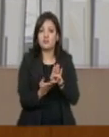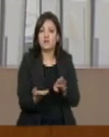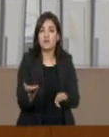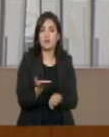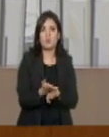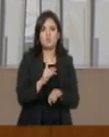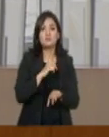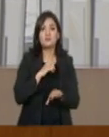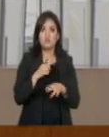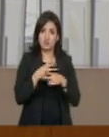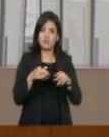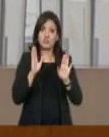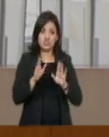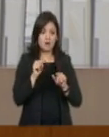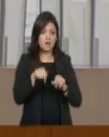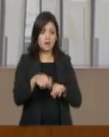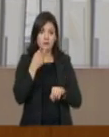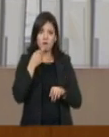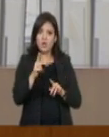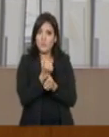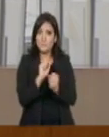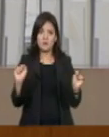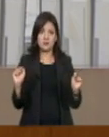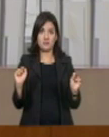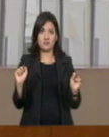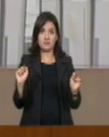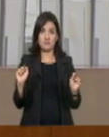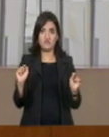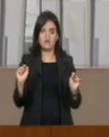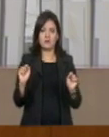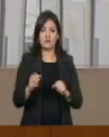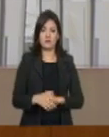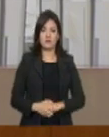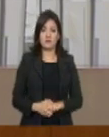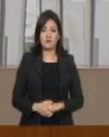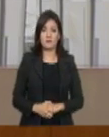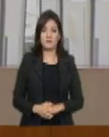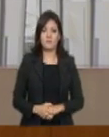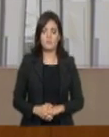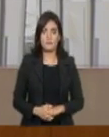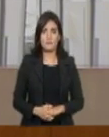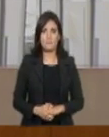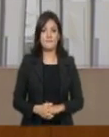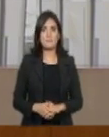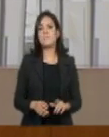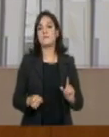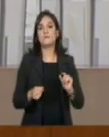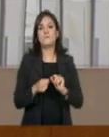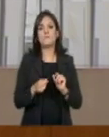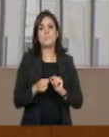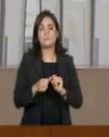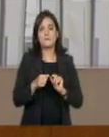demonstrou serem possíveis de ser aplicados.